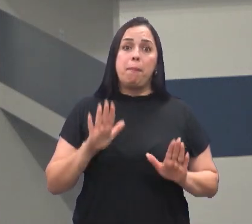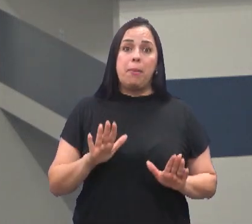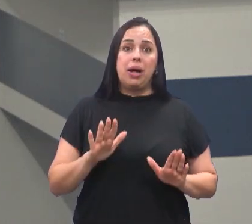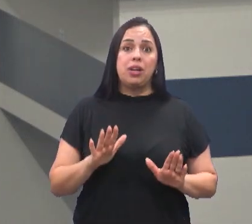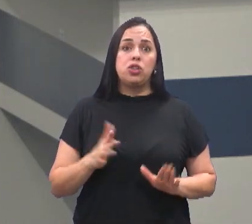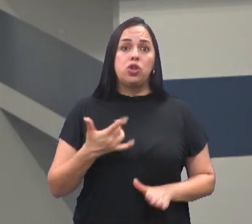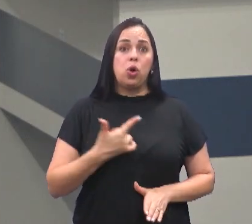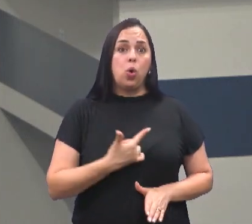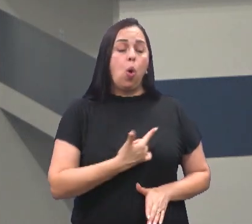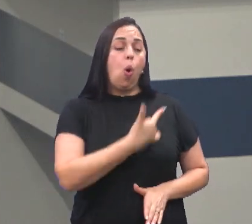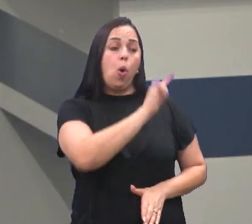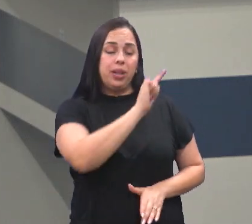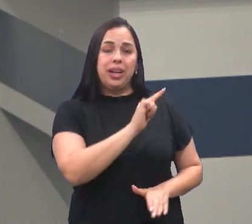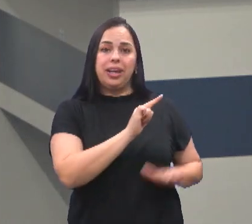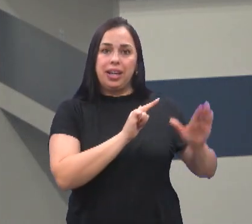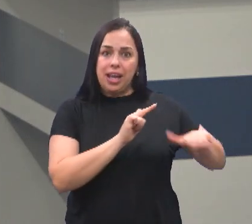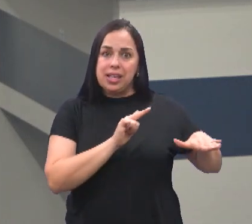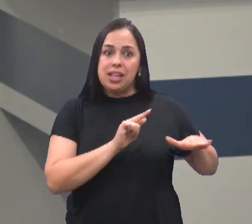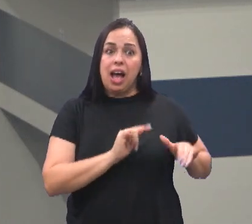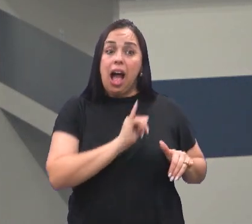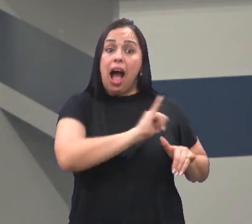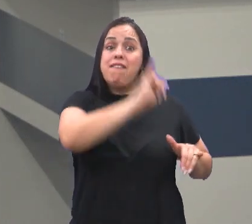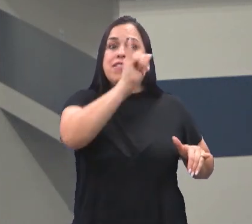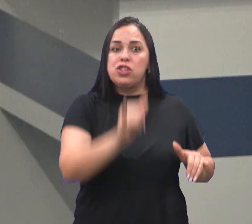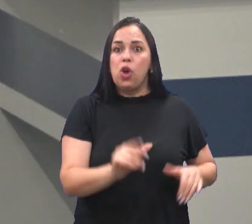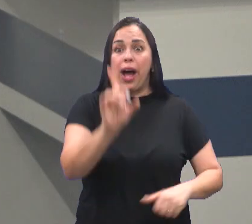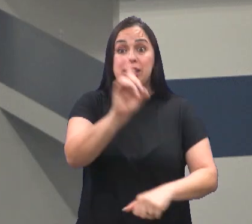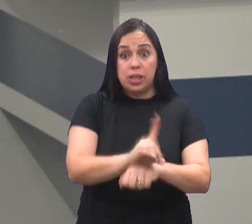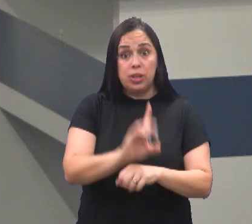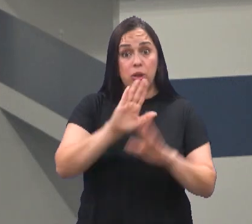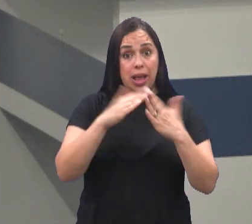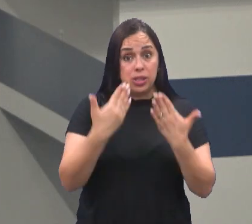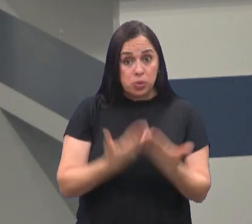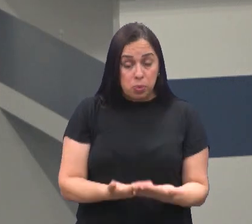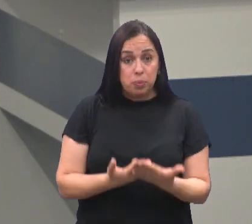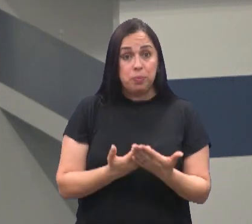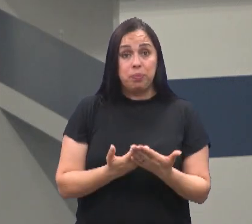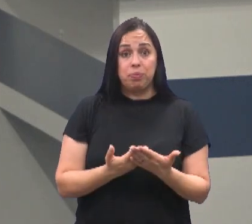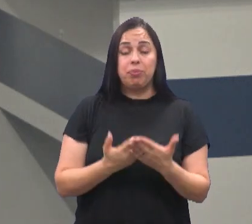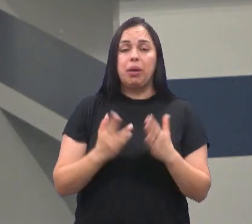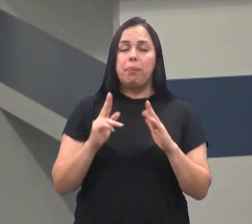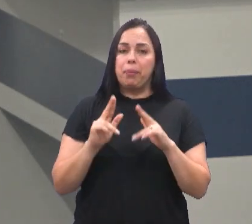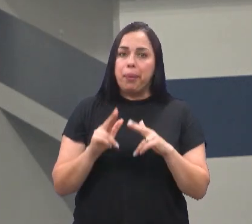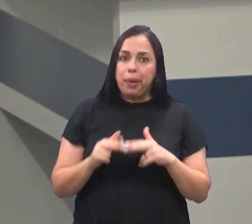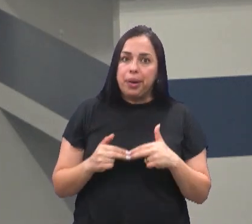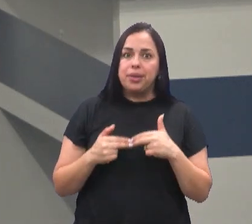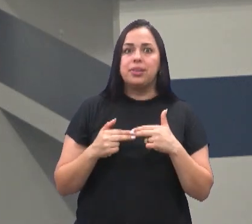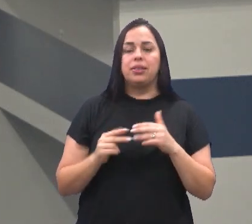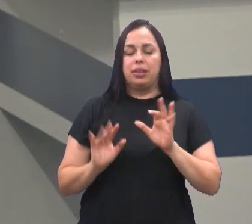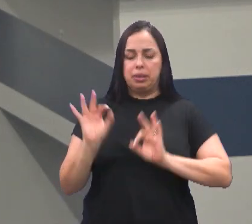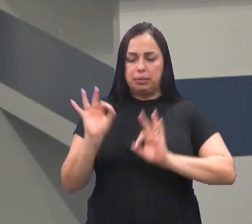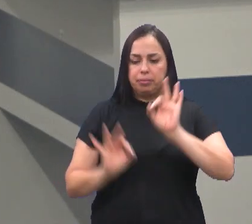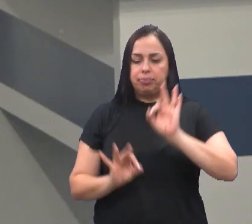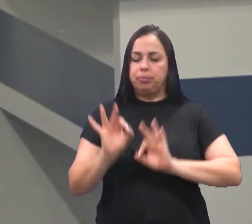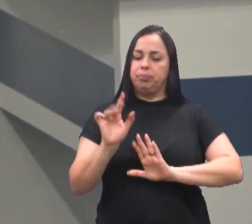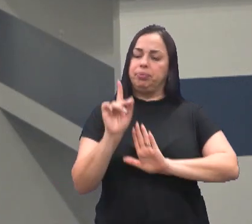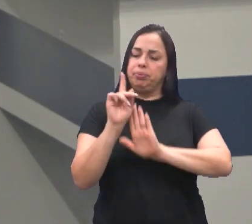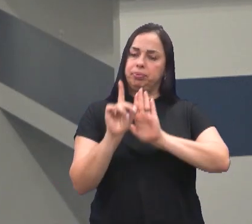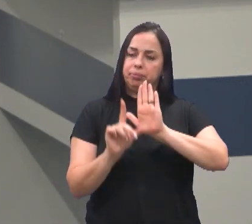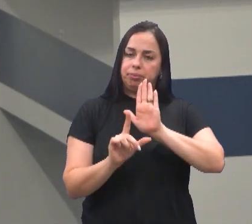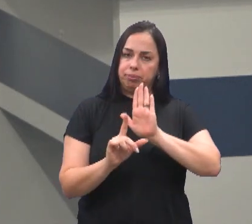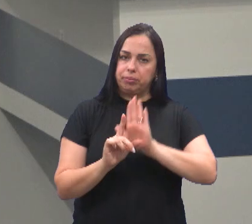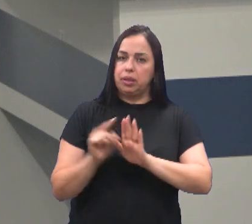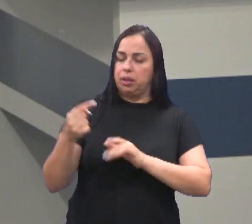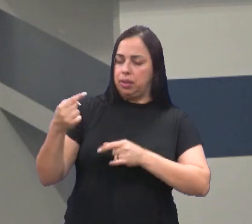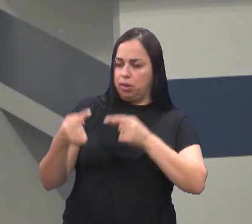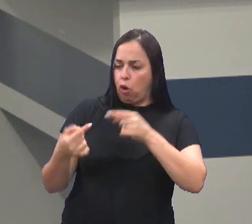avisar a direção da escola. Então, veja, nós, quando projetamos o projeto, discutimos o projeto, inclusive,